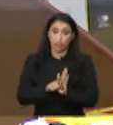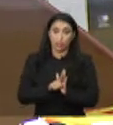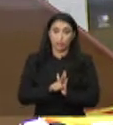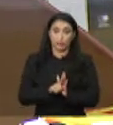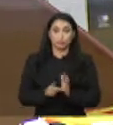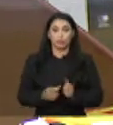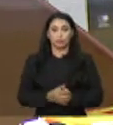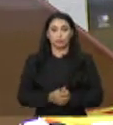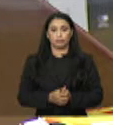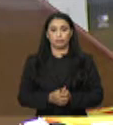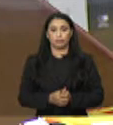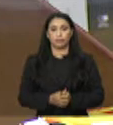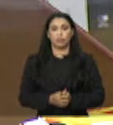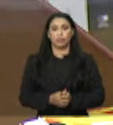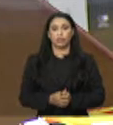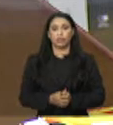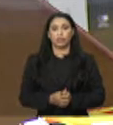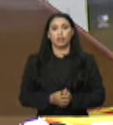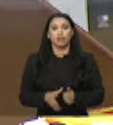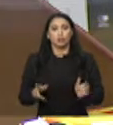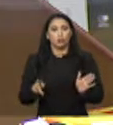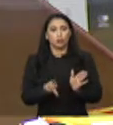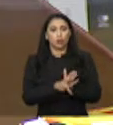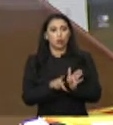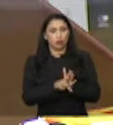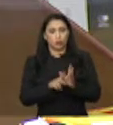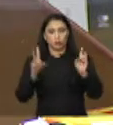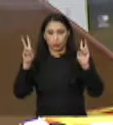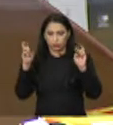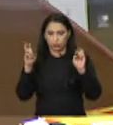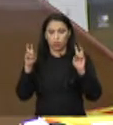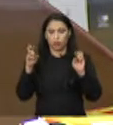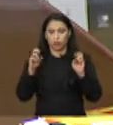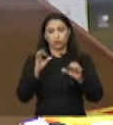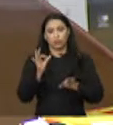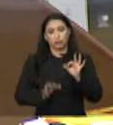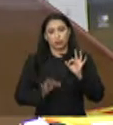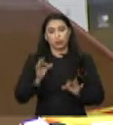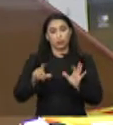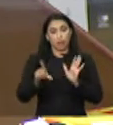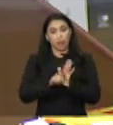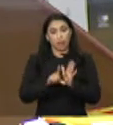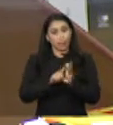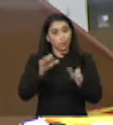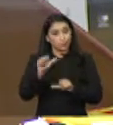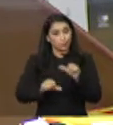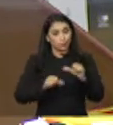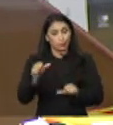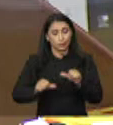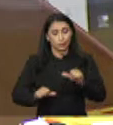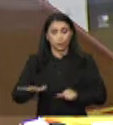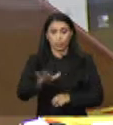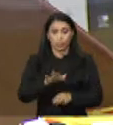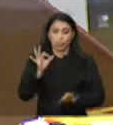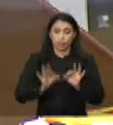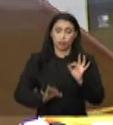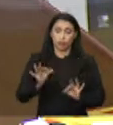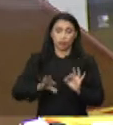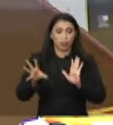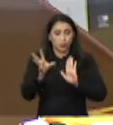prescrição intercorrente para usar linguagem própria da nossa jurisprudência é uma lei que altera o regime jurídico de direito material